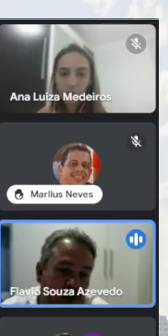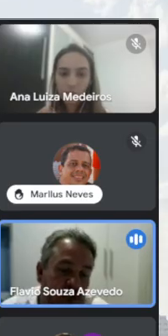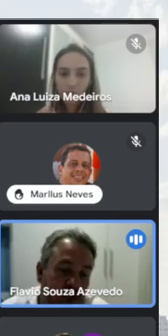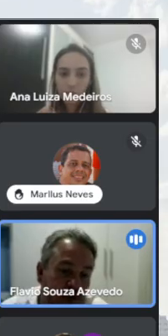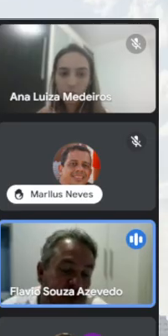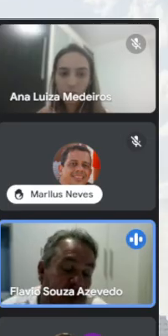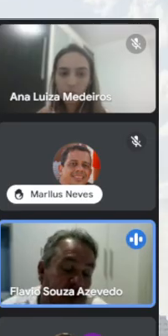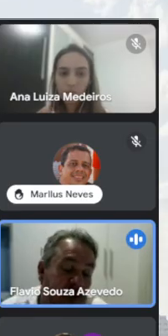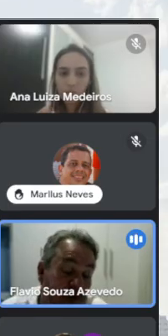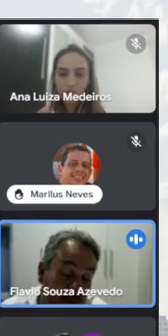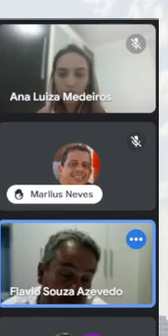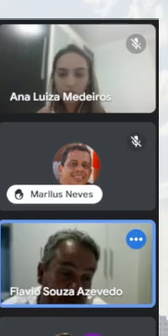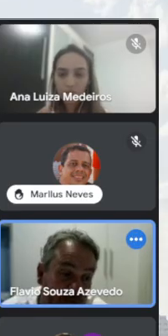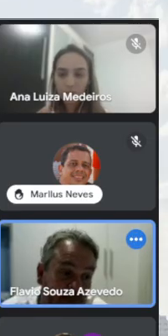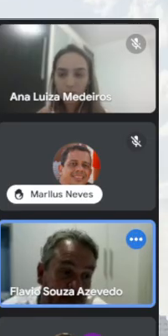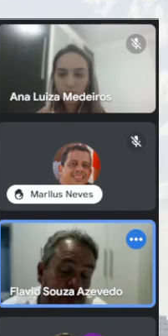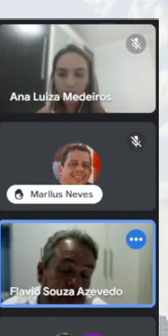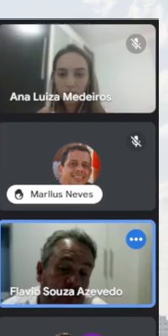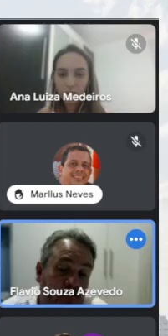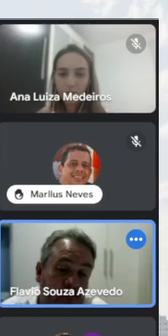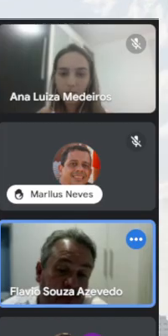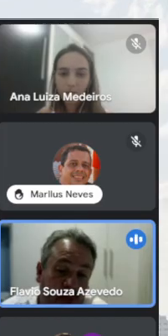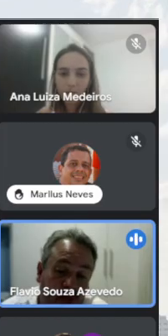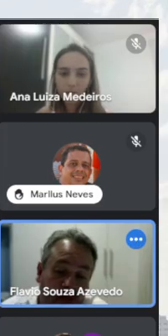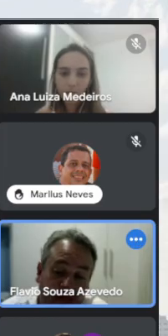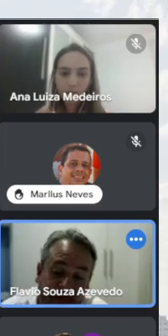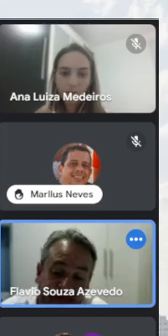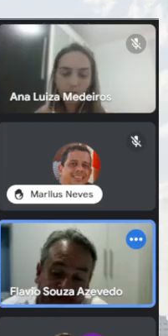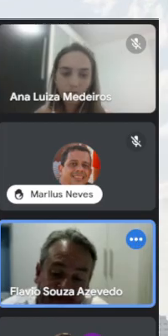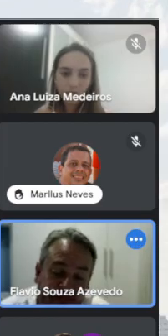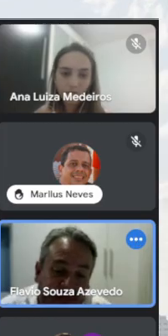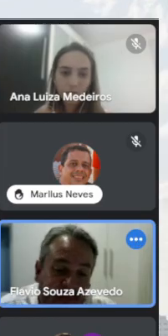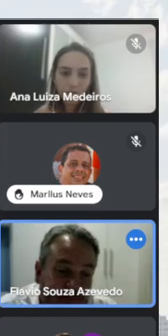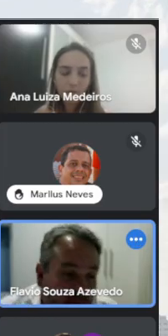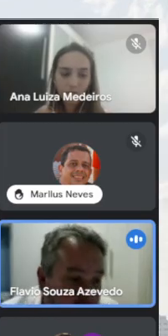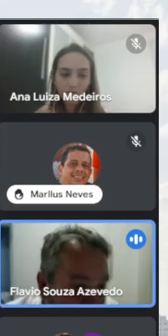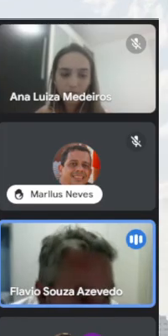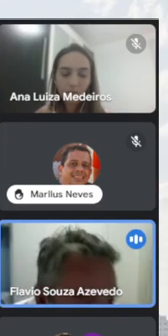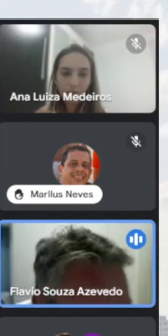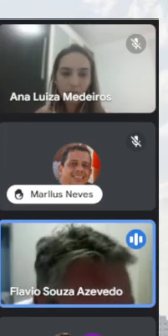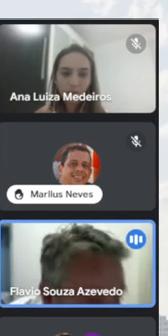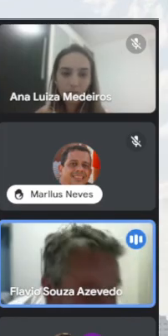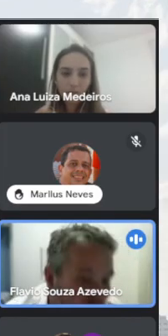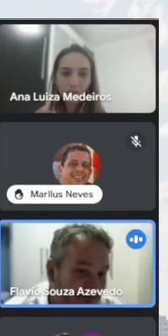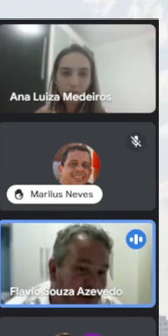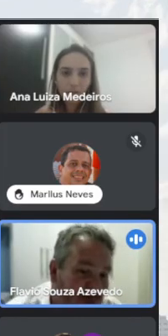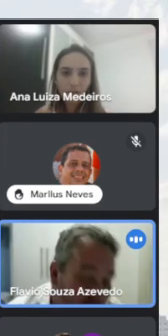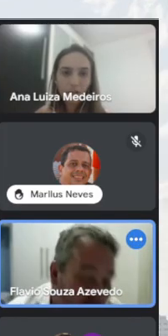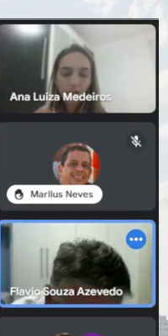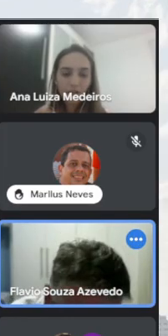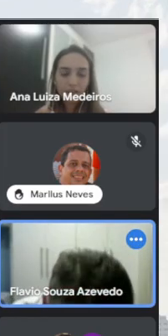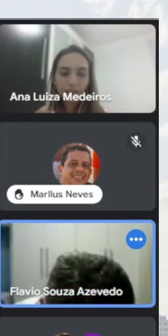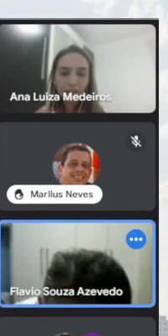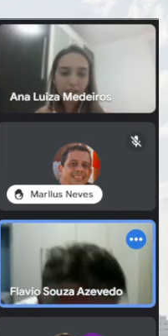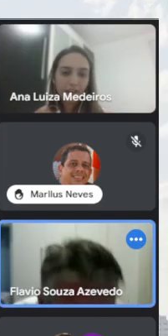assim, uma região bem sensível, sabe? Tá certo? Não sei se eu respondi essa sua